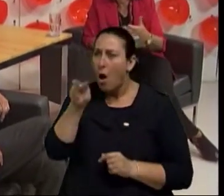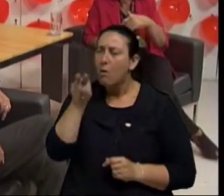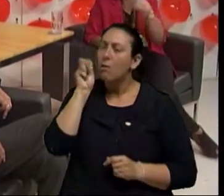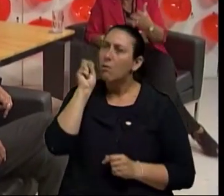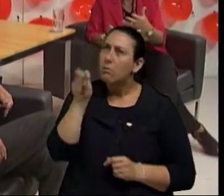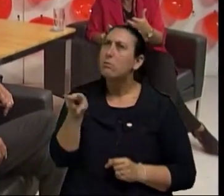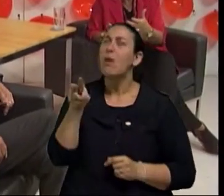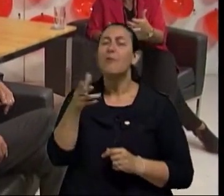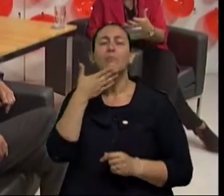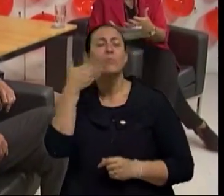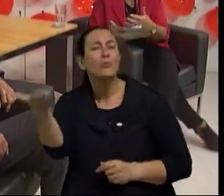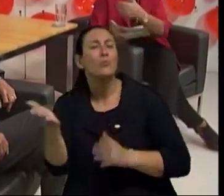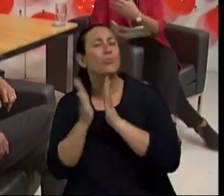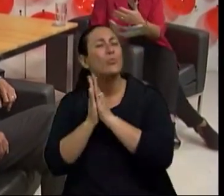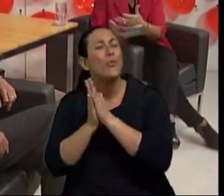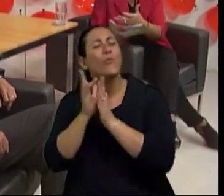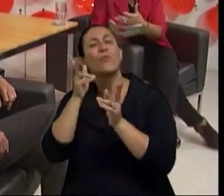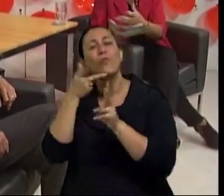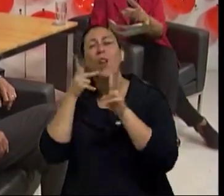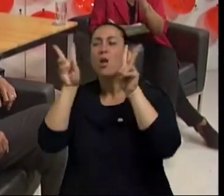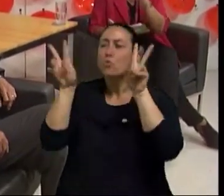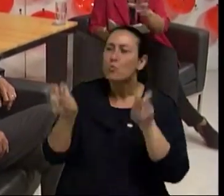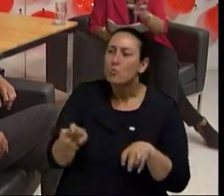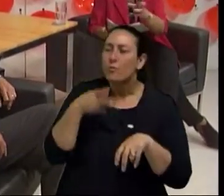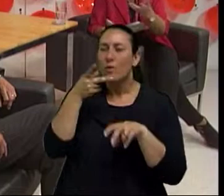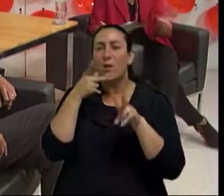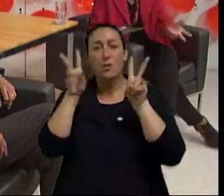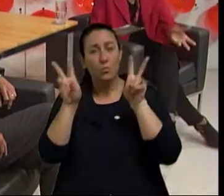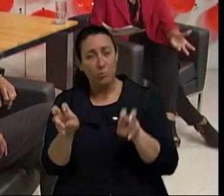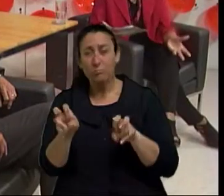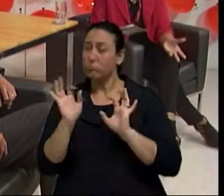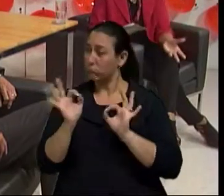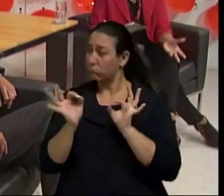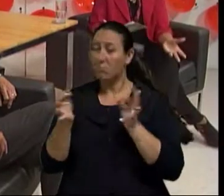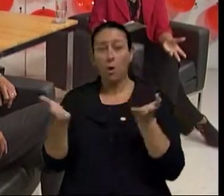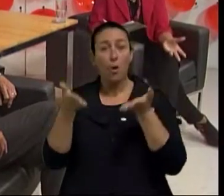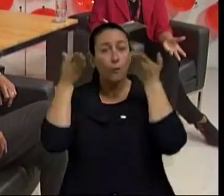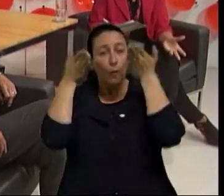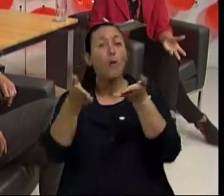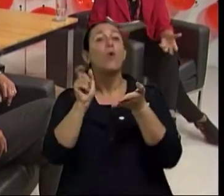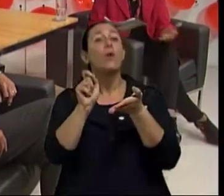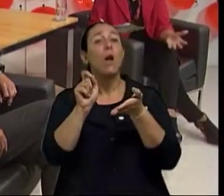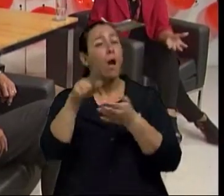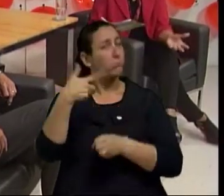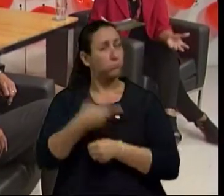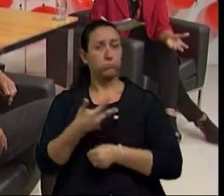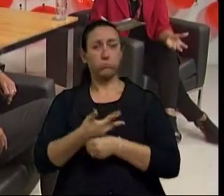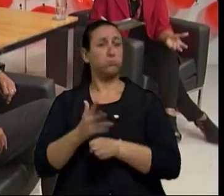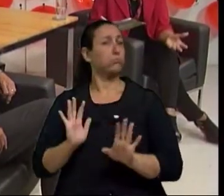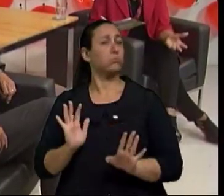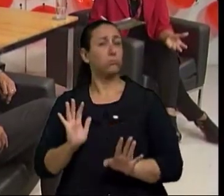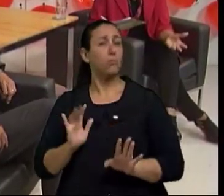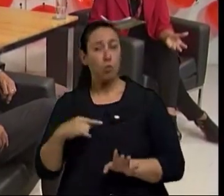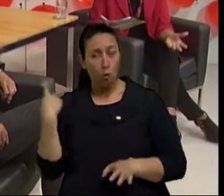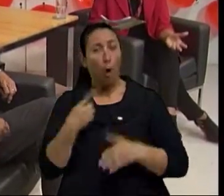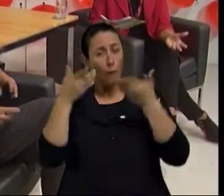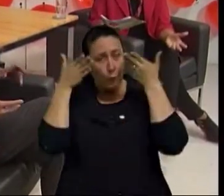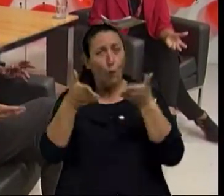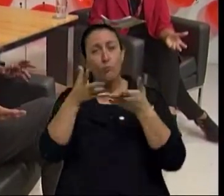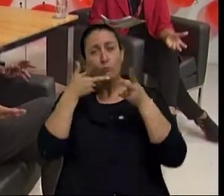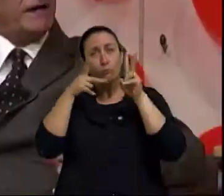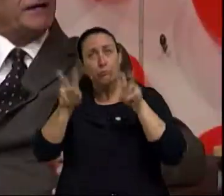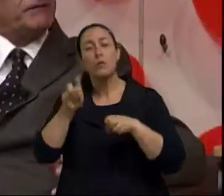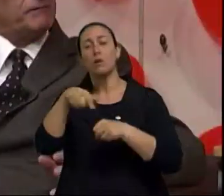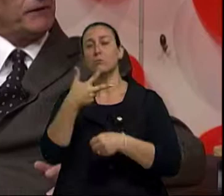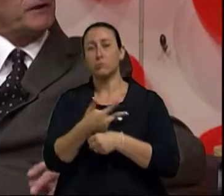programa junto, pedindo pauta. E nós falamos aqui, o nosso foco é a terceira idade, é a velhice.